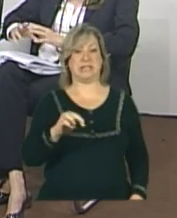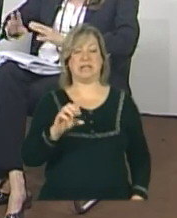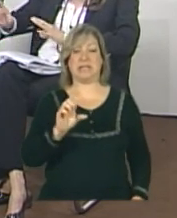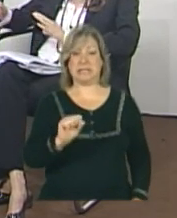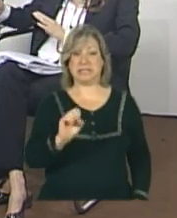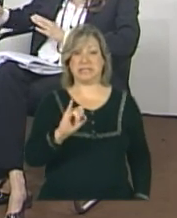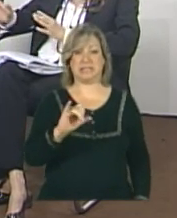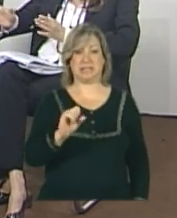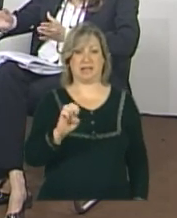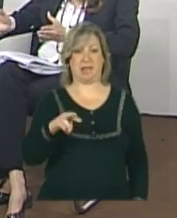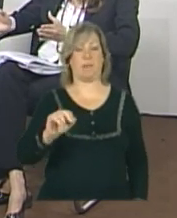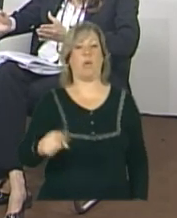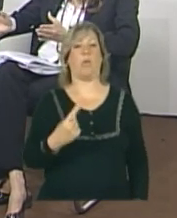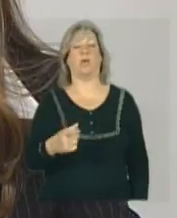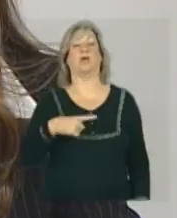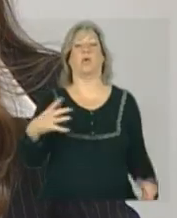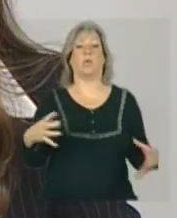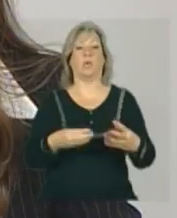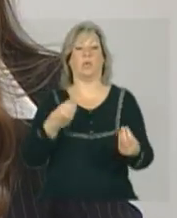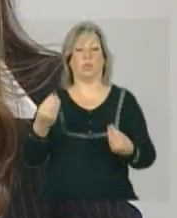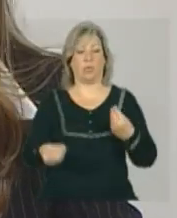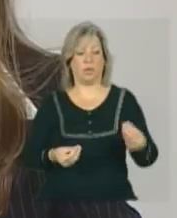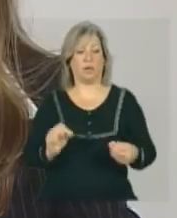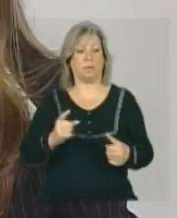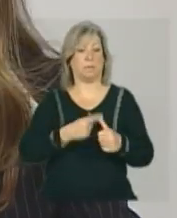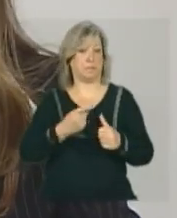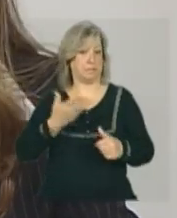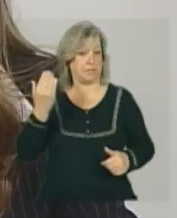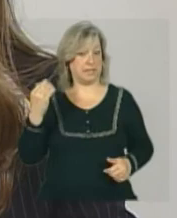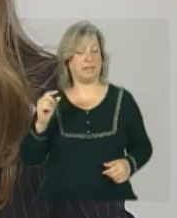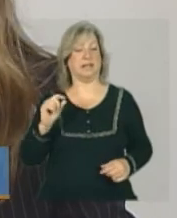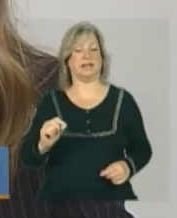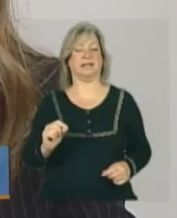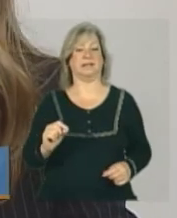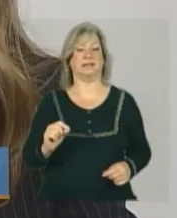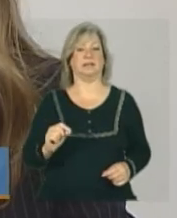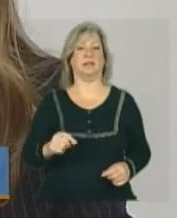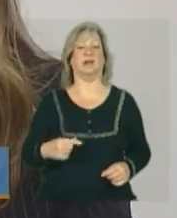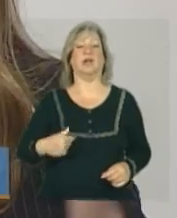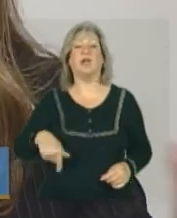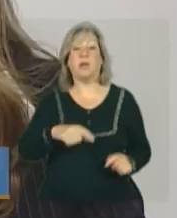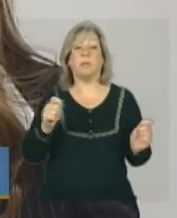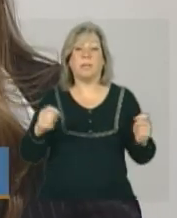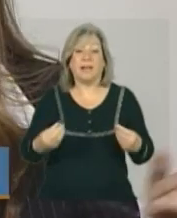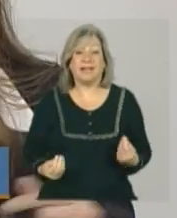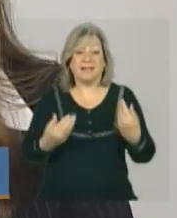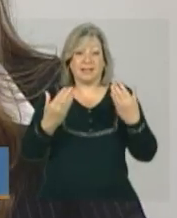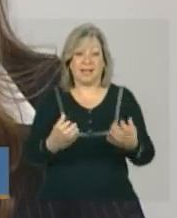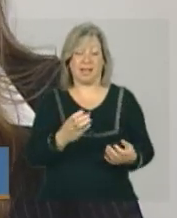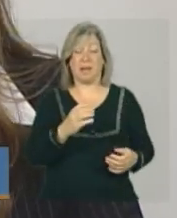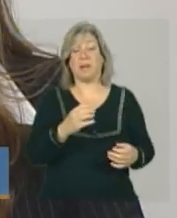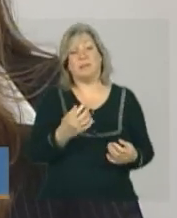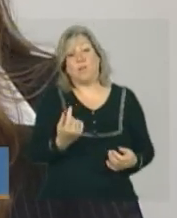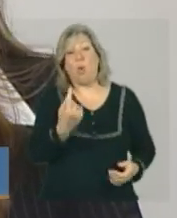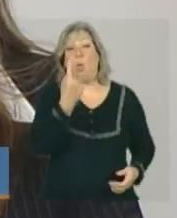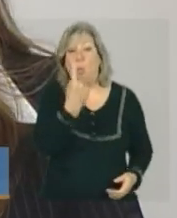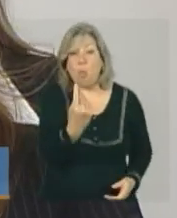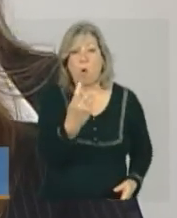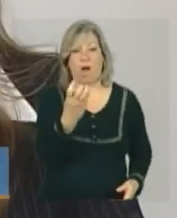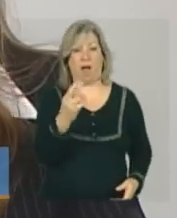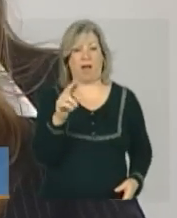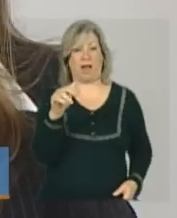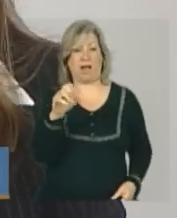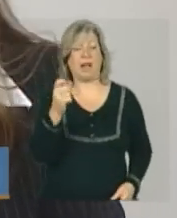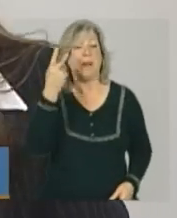foi o cumprimento da meta do plano decenal, que era proporcionar, né, a possibilidade de um CRAS, pelo menos um CRAS em cada município